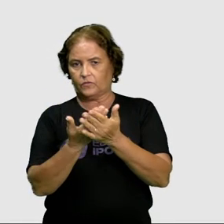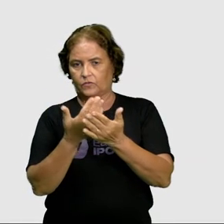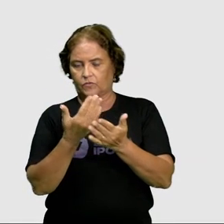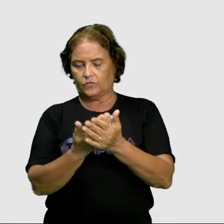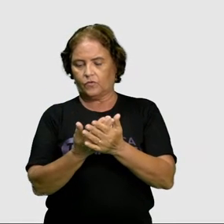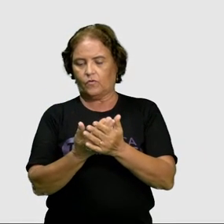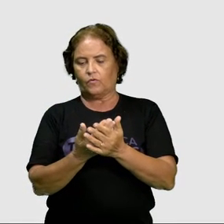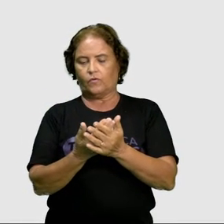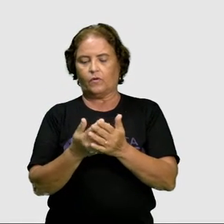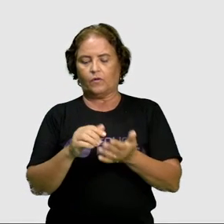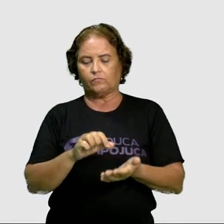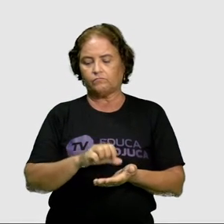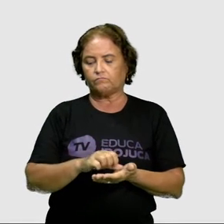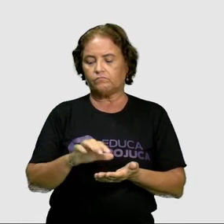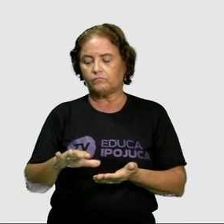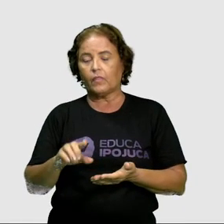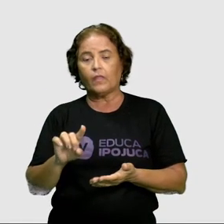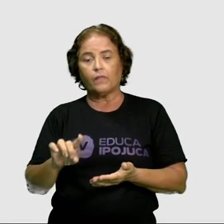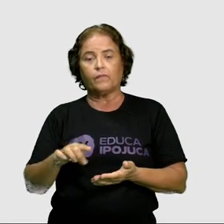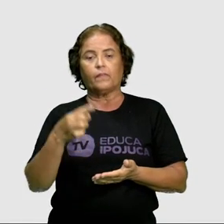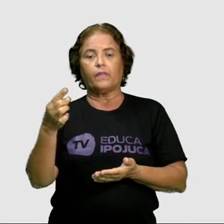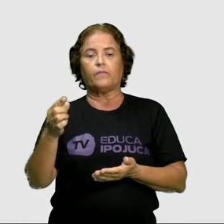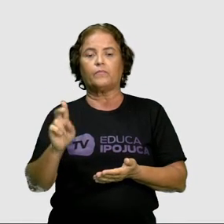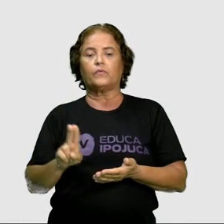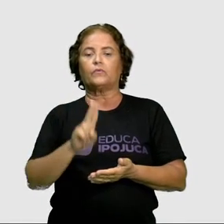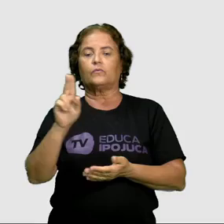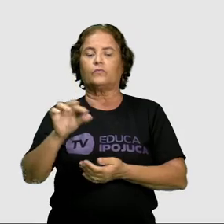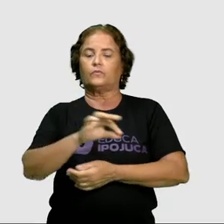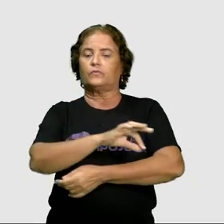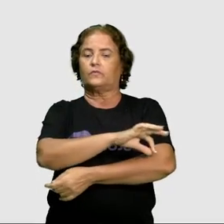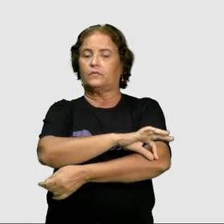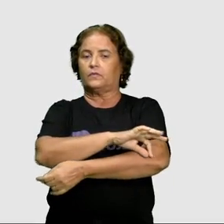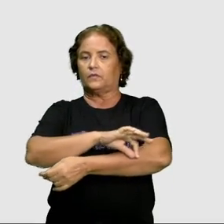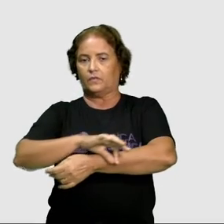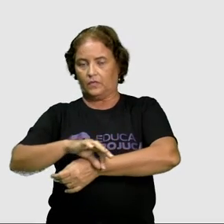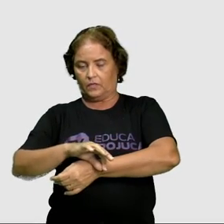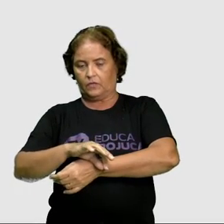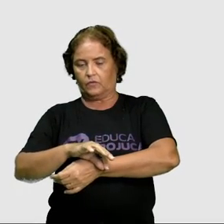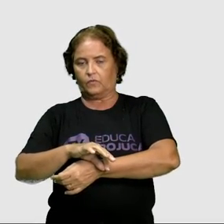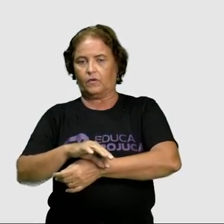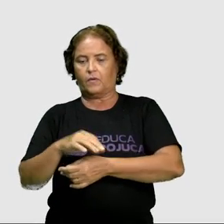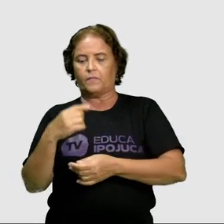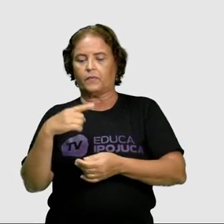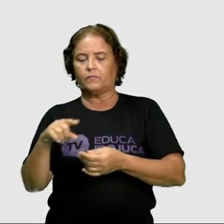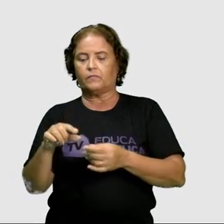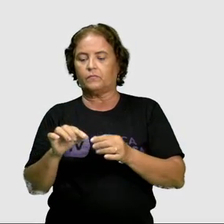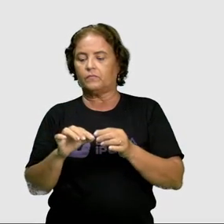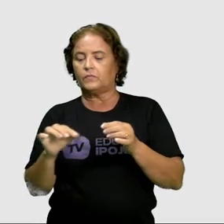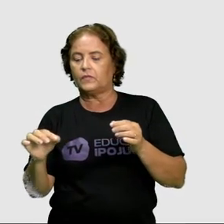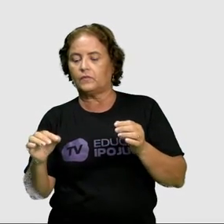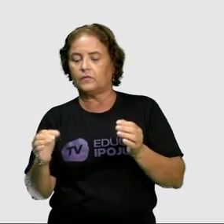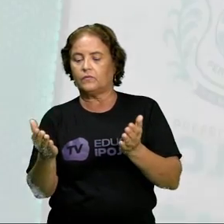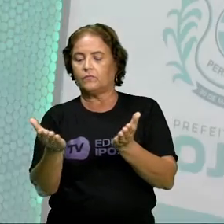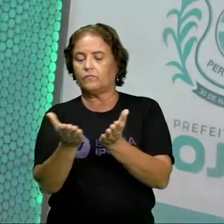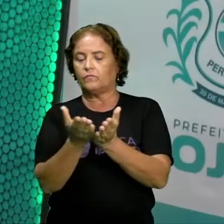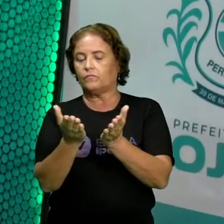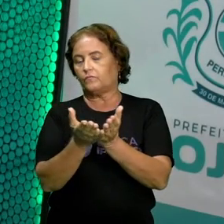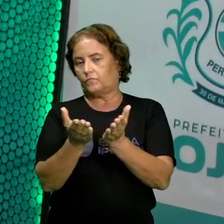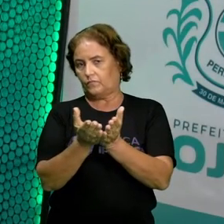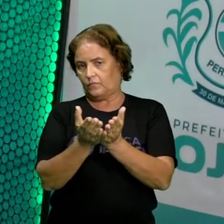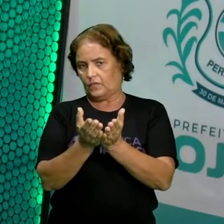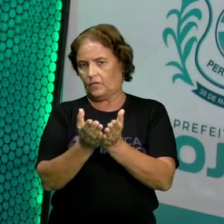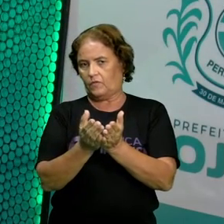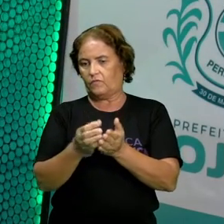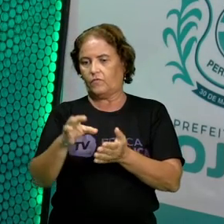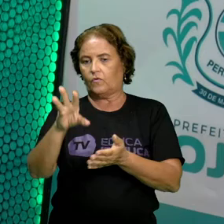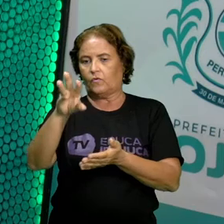use a régua para medir o comprimento do seu livro. Anote as respostas em